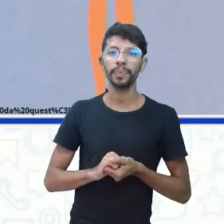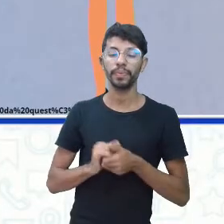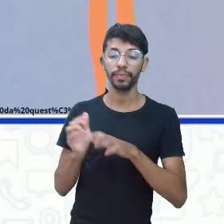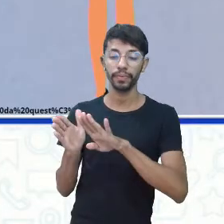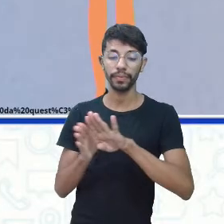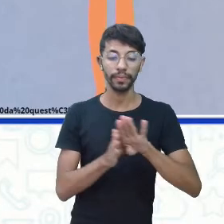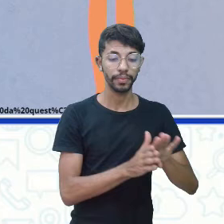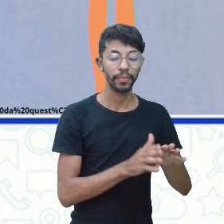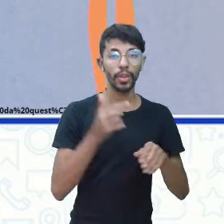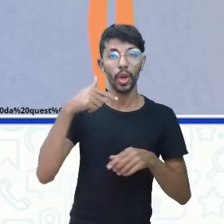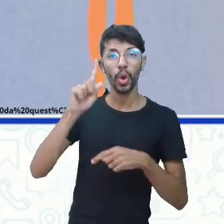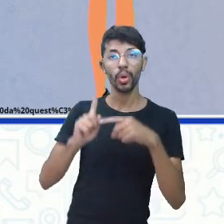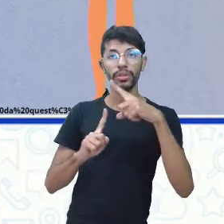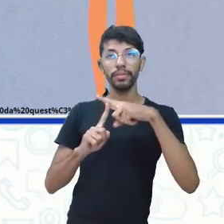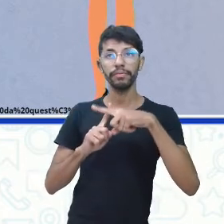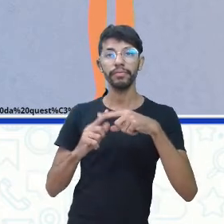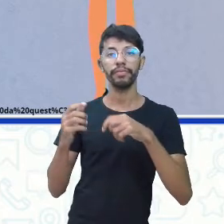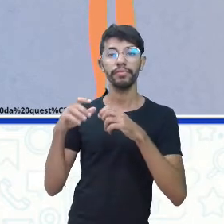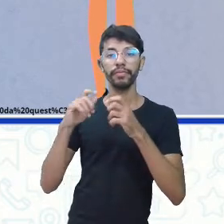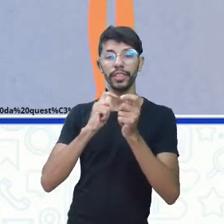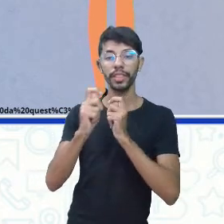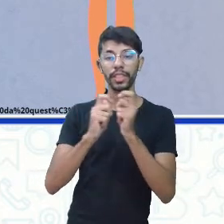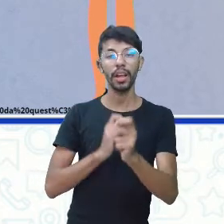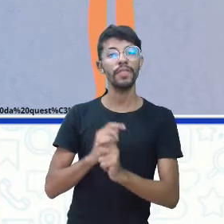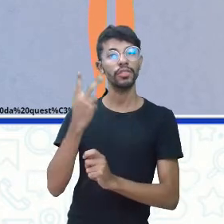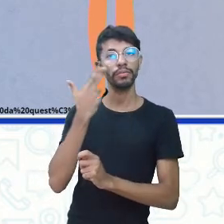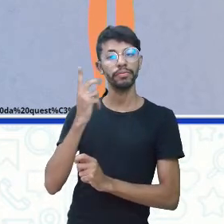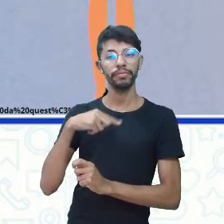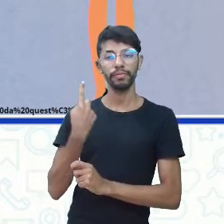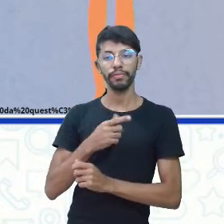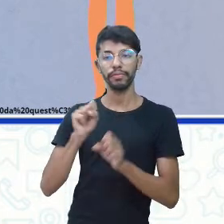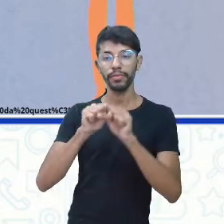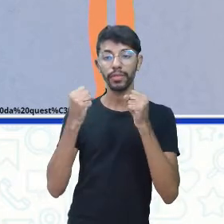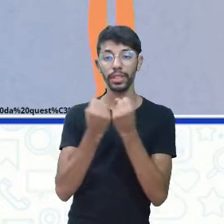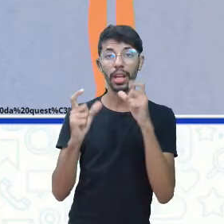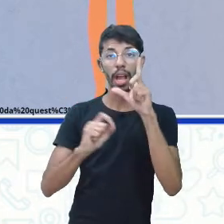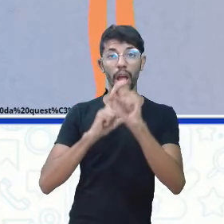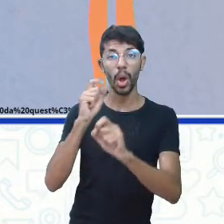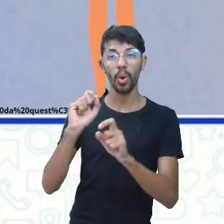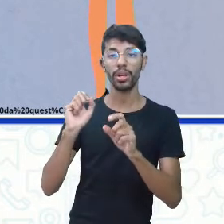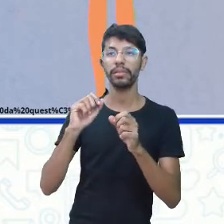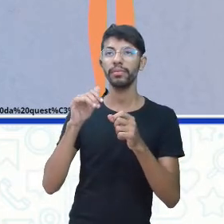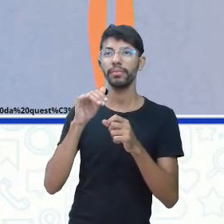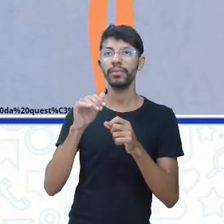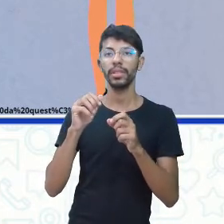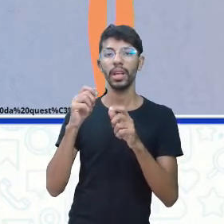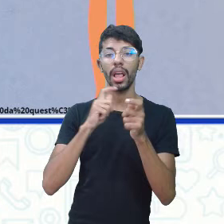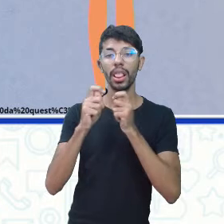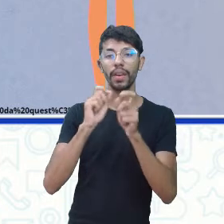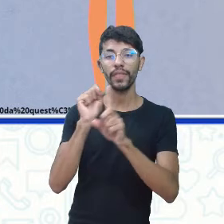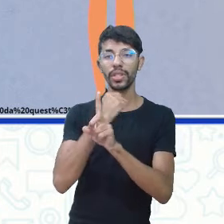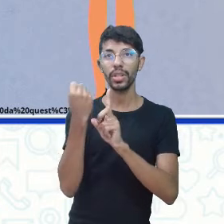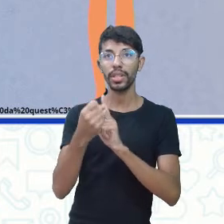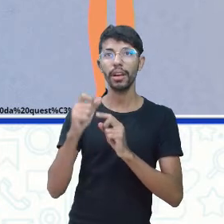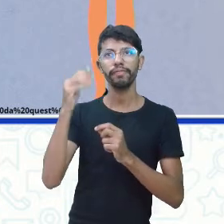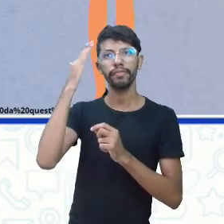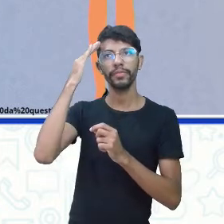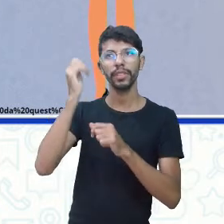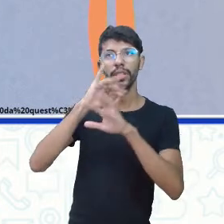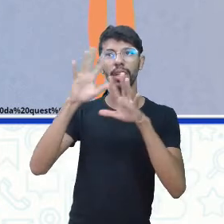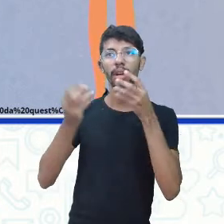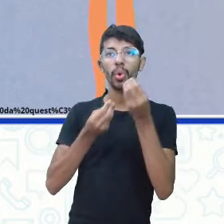entrevista que é comum na nossa sociedade é a entrevista social, que a entrevista é compreendida como um